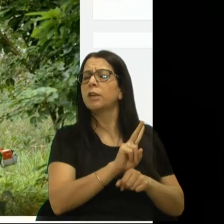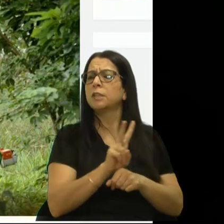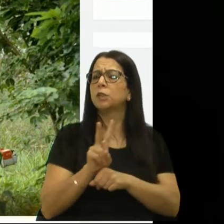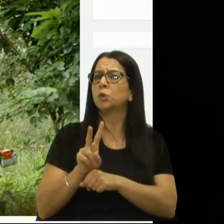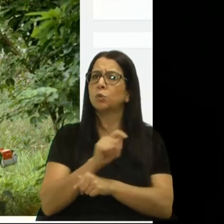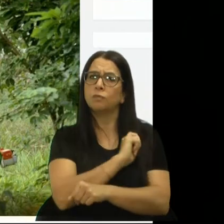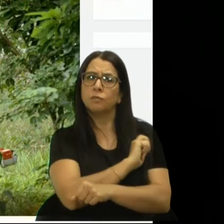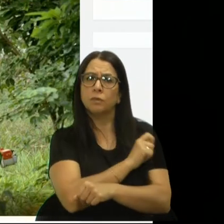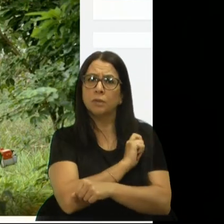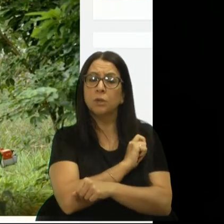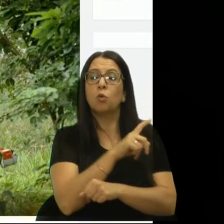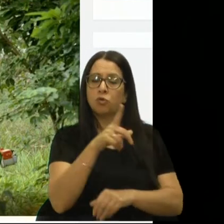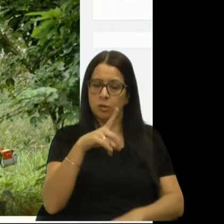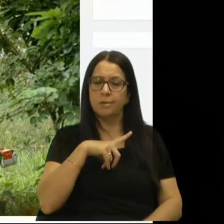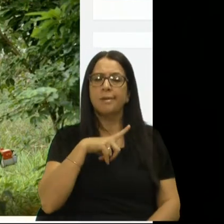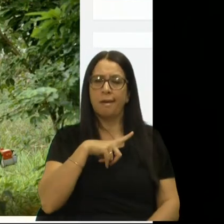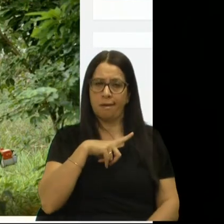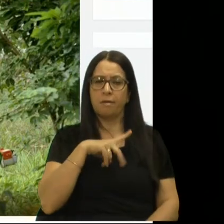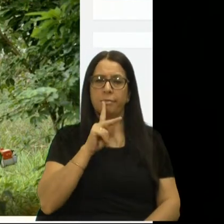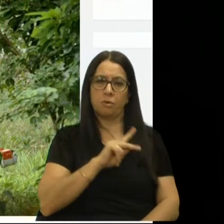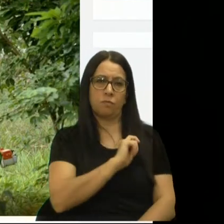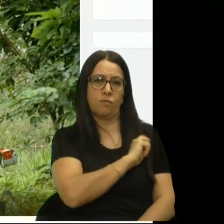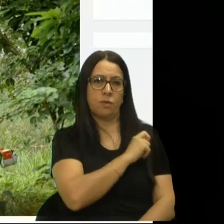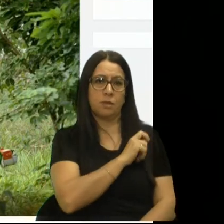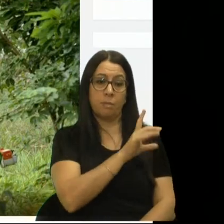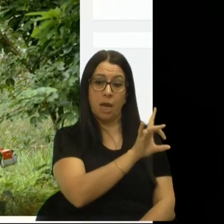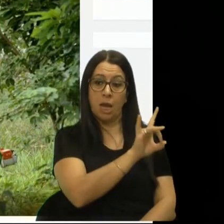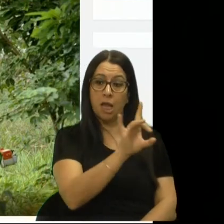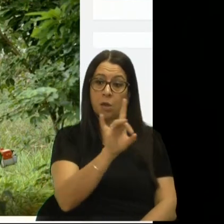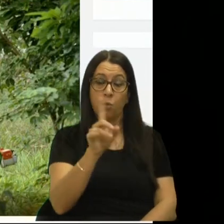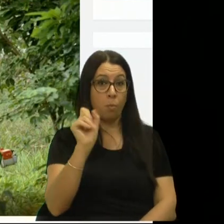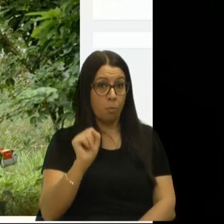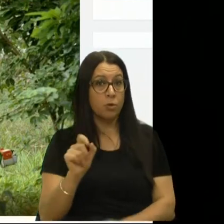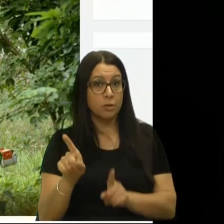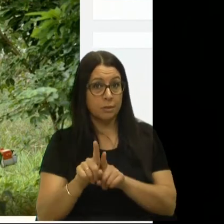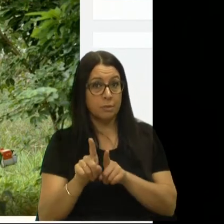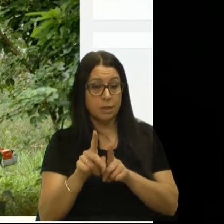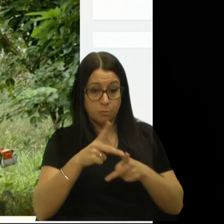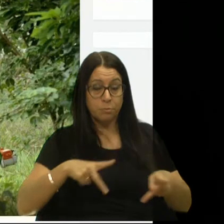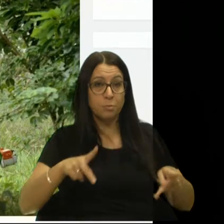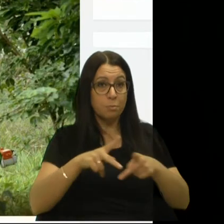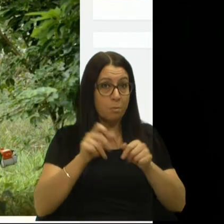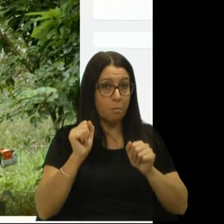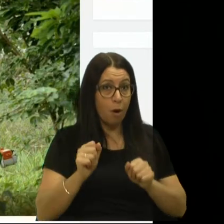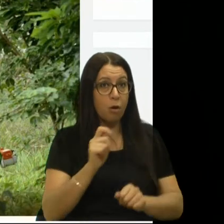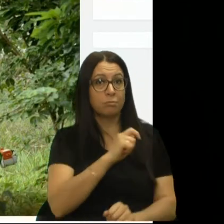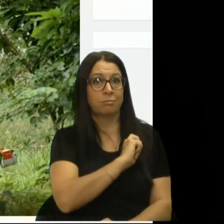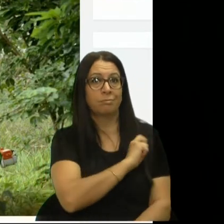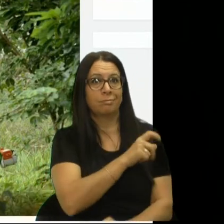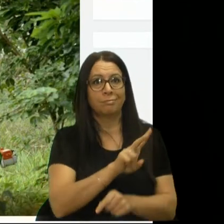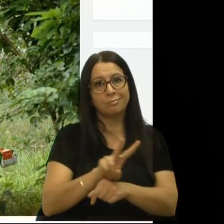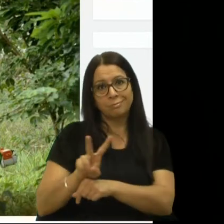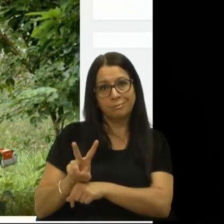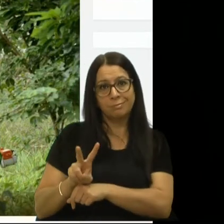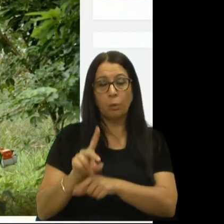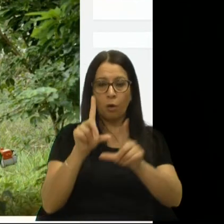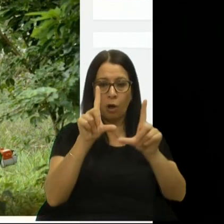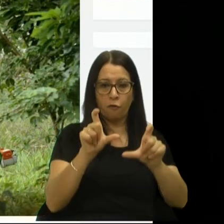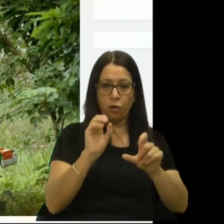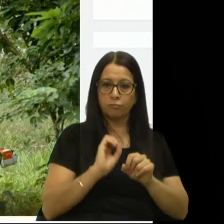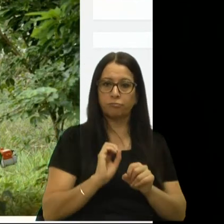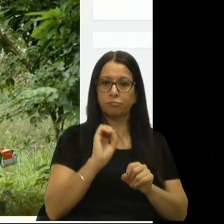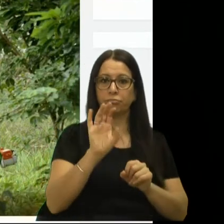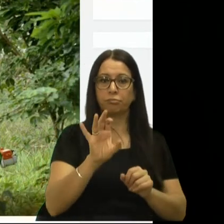Hoje já existem os fiscais, mas cada um de nós pode ser fiscal. A população pode ser fiscal. Ela pode tirar a foto